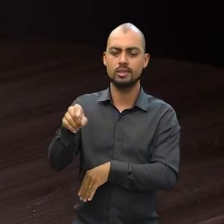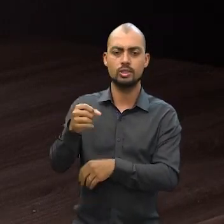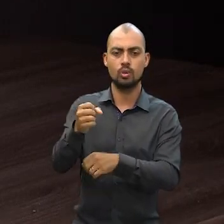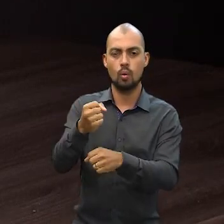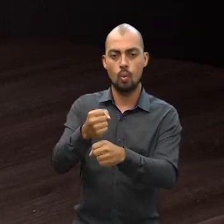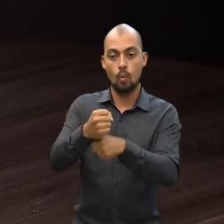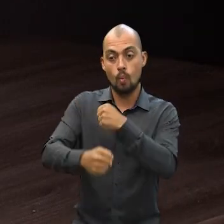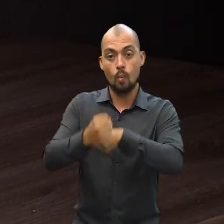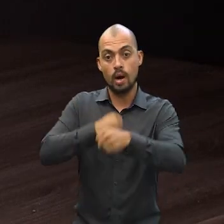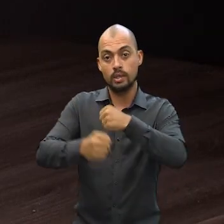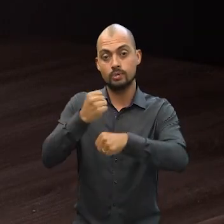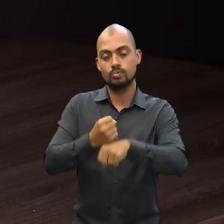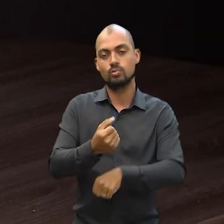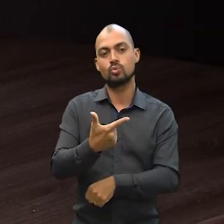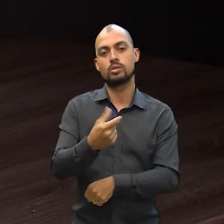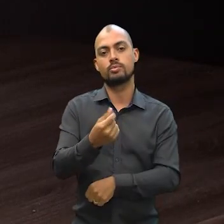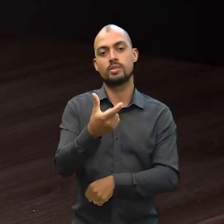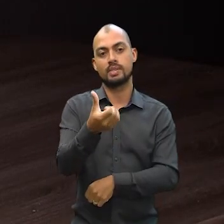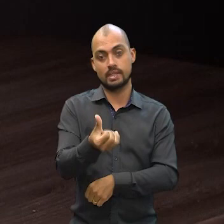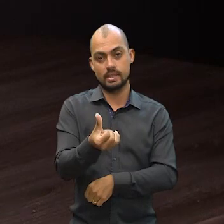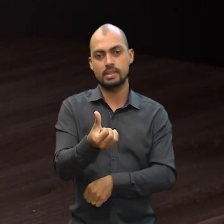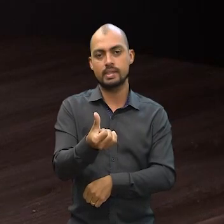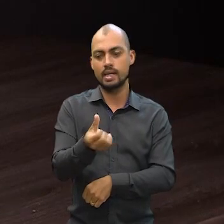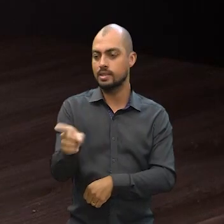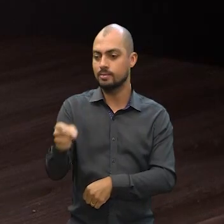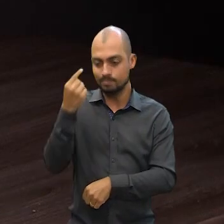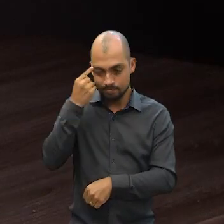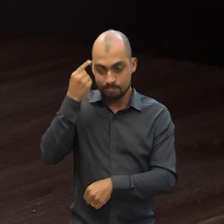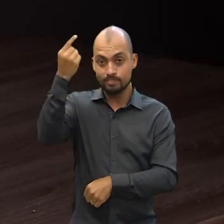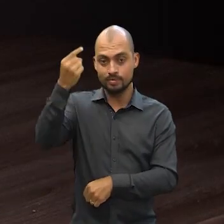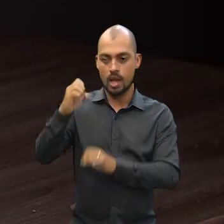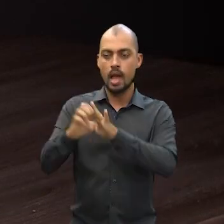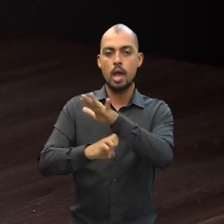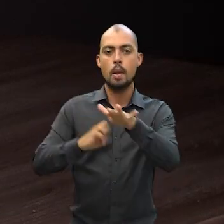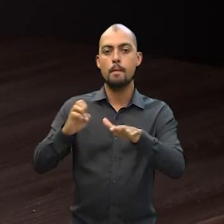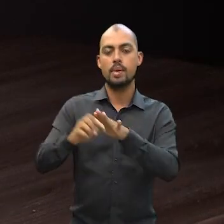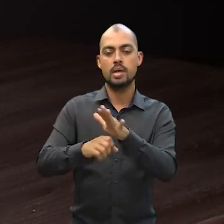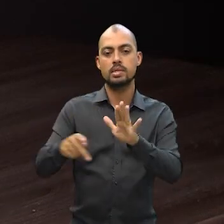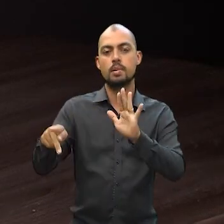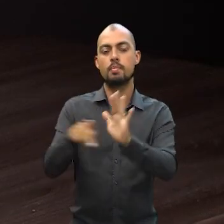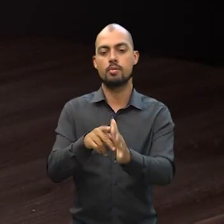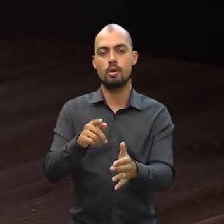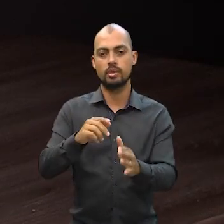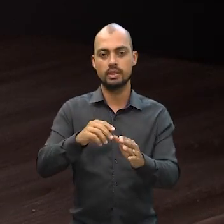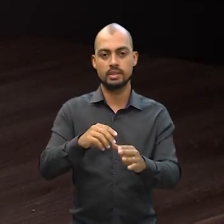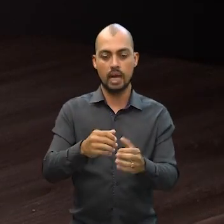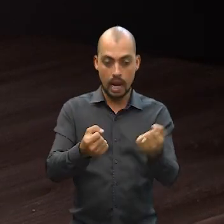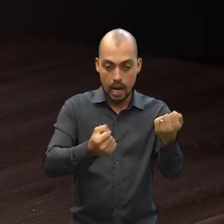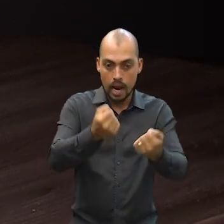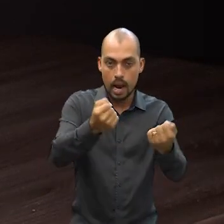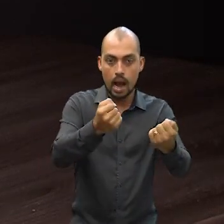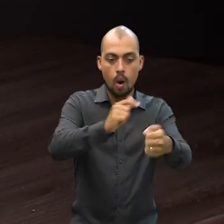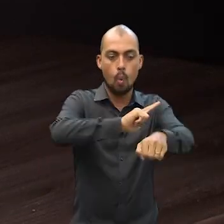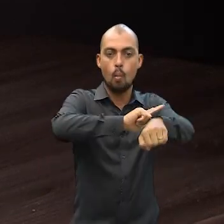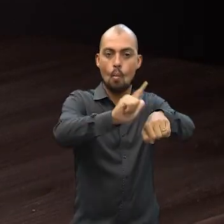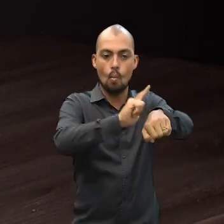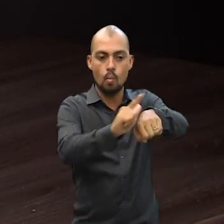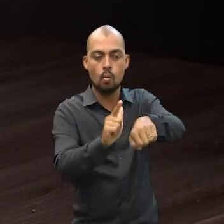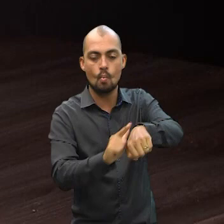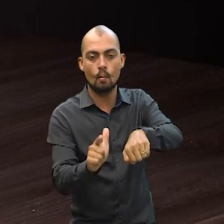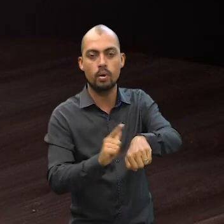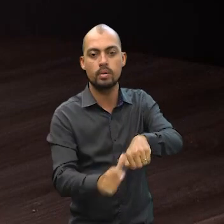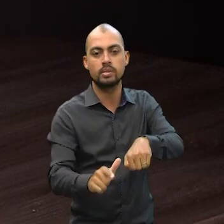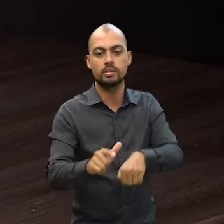uma ideia aí de uma empresa que trabalha com a limpeza de veículos, que é a